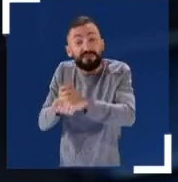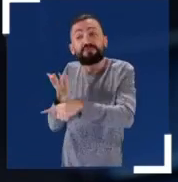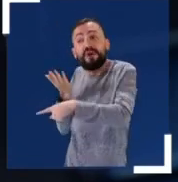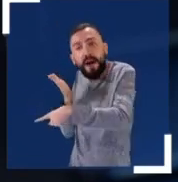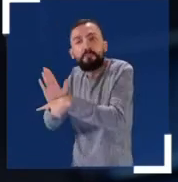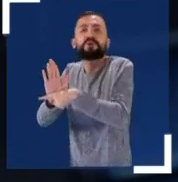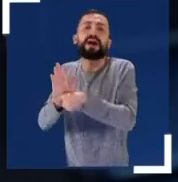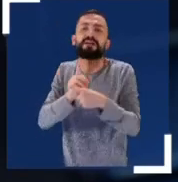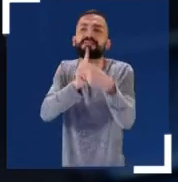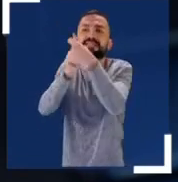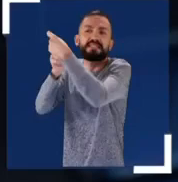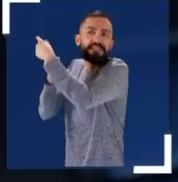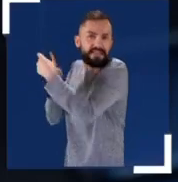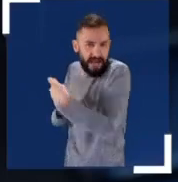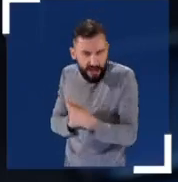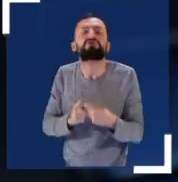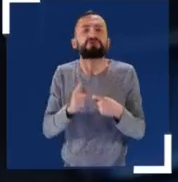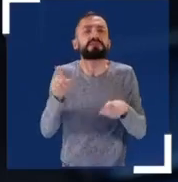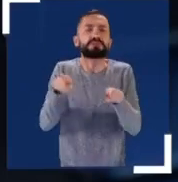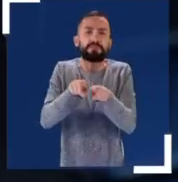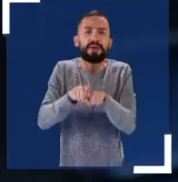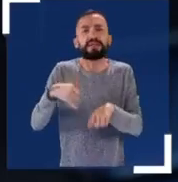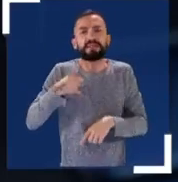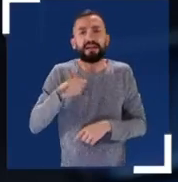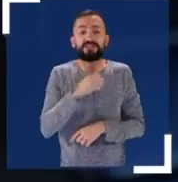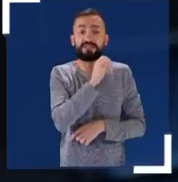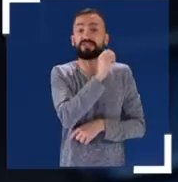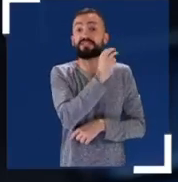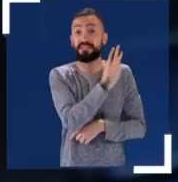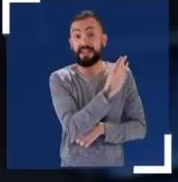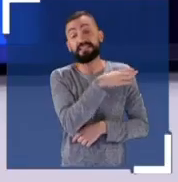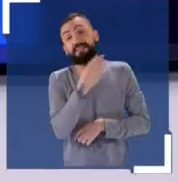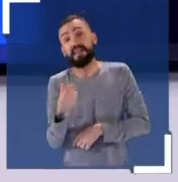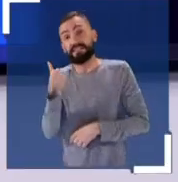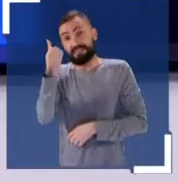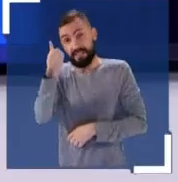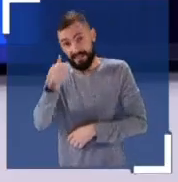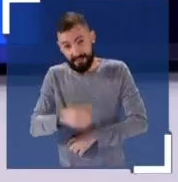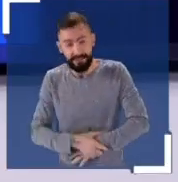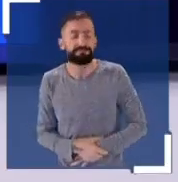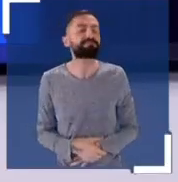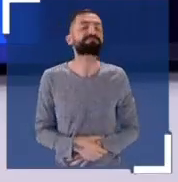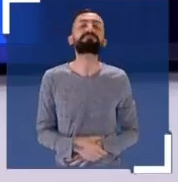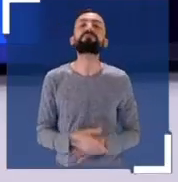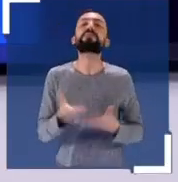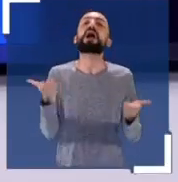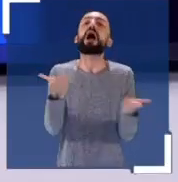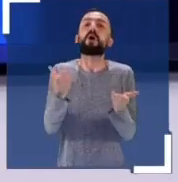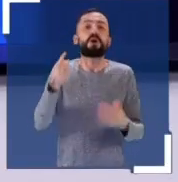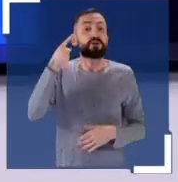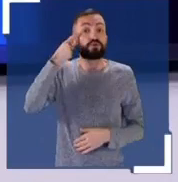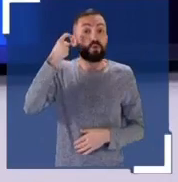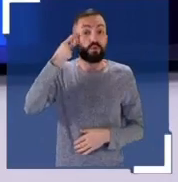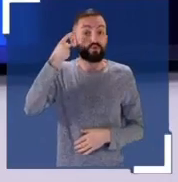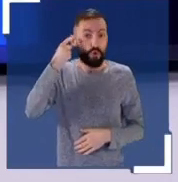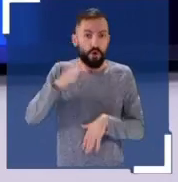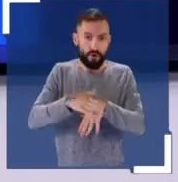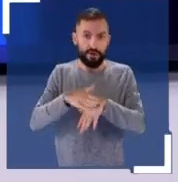igualmente nas crianças na faixa etária de 3 a 6 anos. Candidato João Dória deve agora fazer...